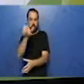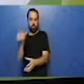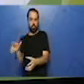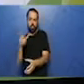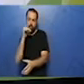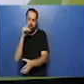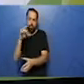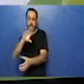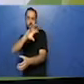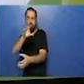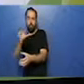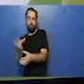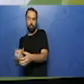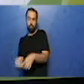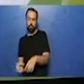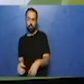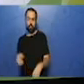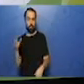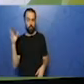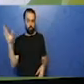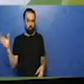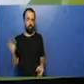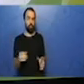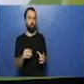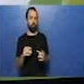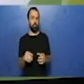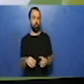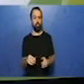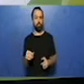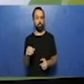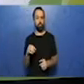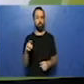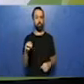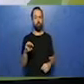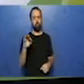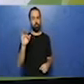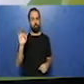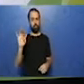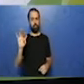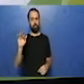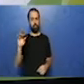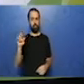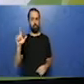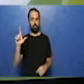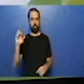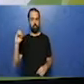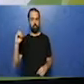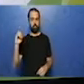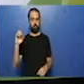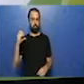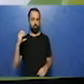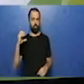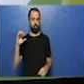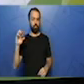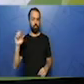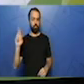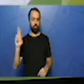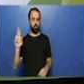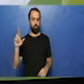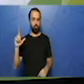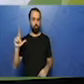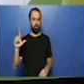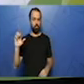Aqui nós temos uma técnica de floculação, que também acontece a decantação. Nessa